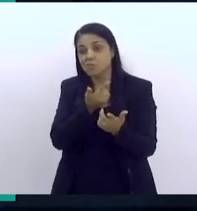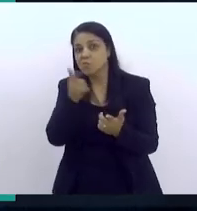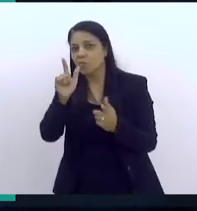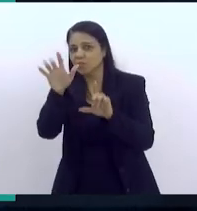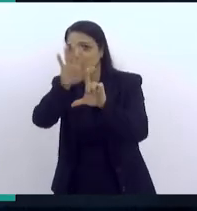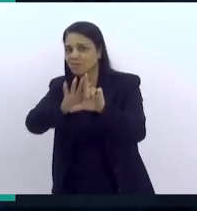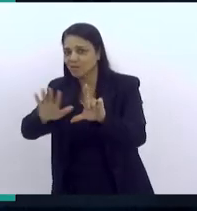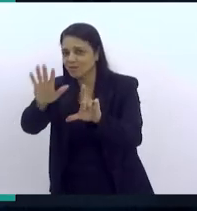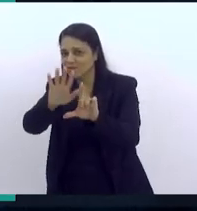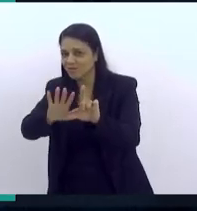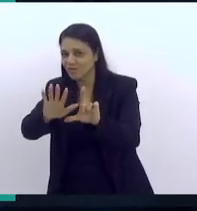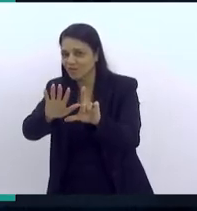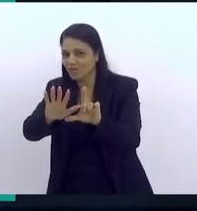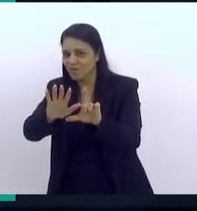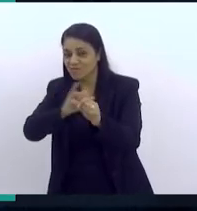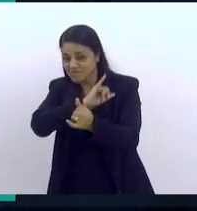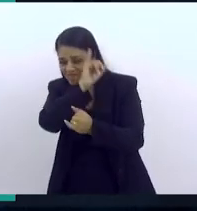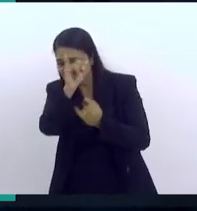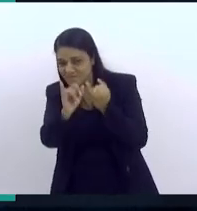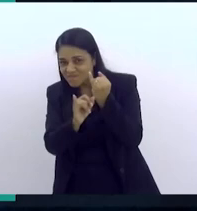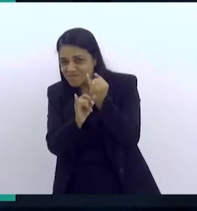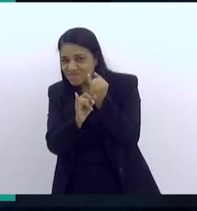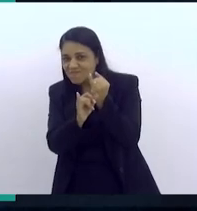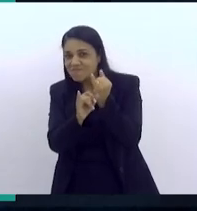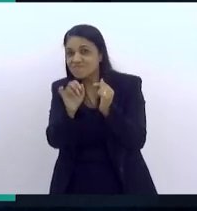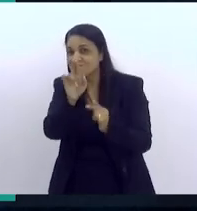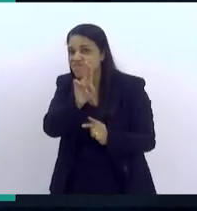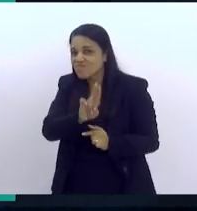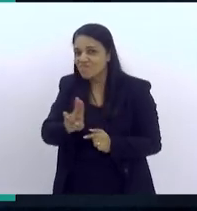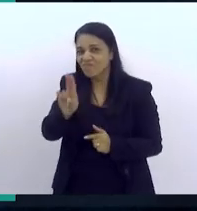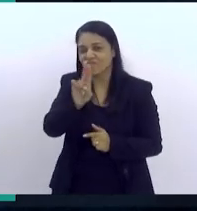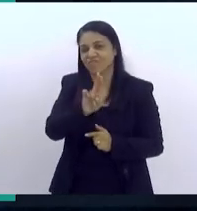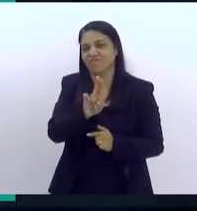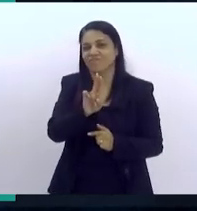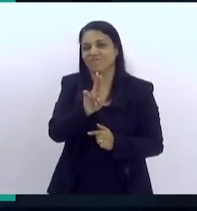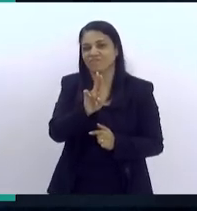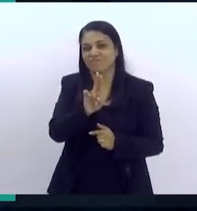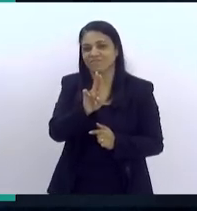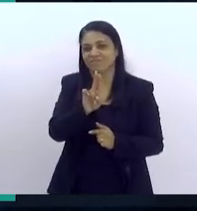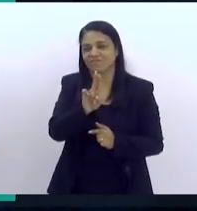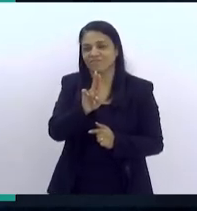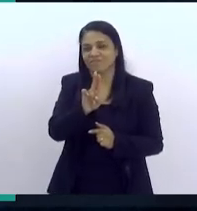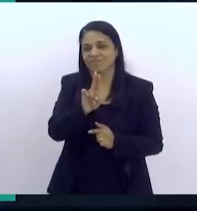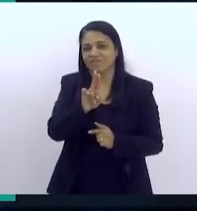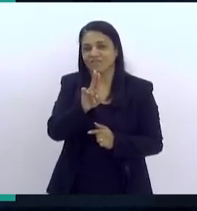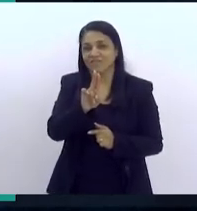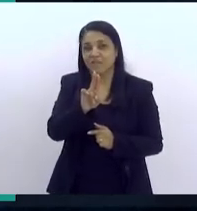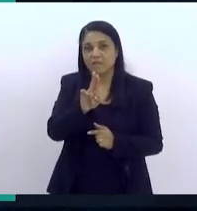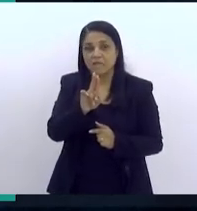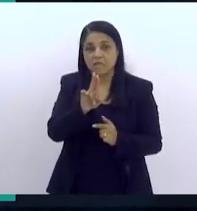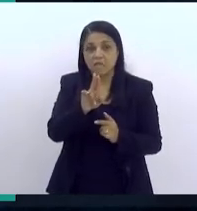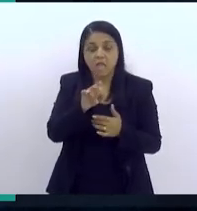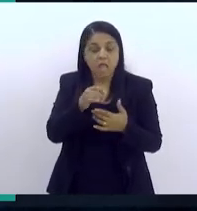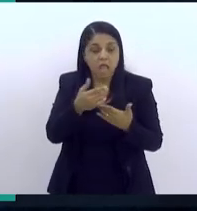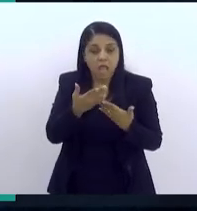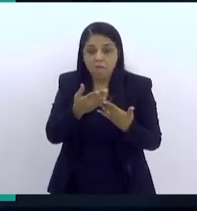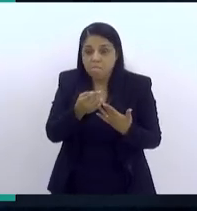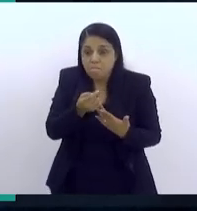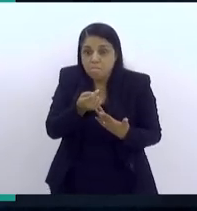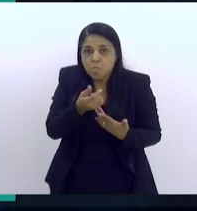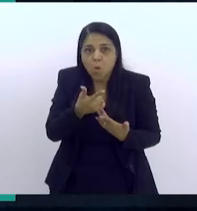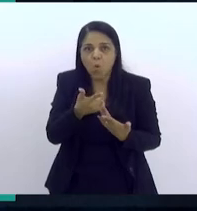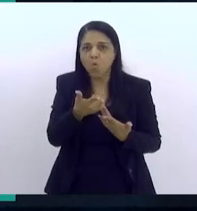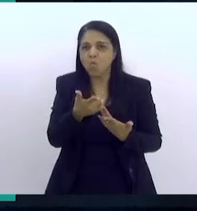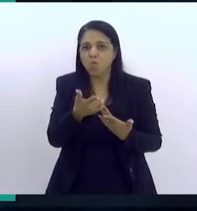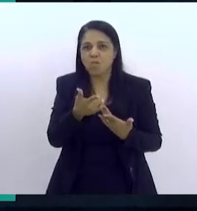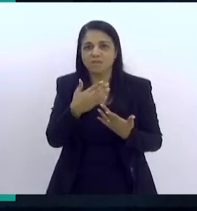a superfície da internet que a gente usa é uma gota no Oceano do que é a internet então a